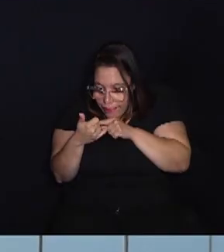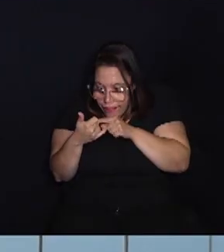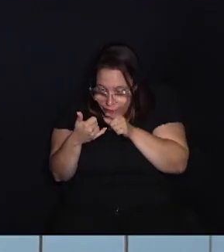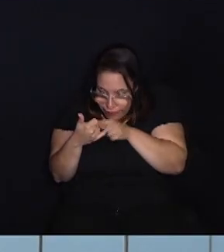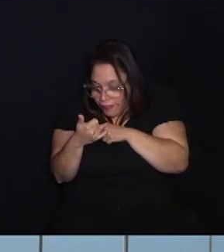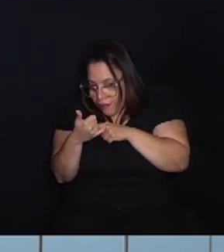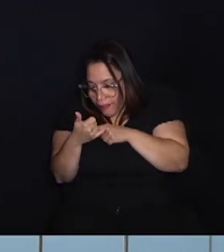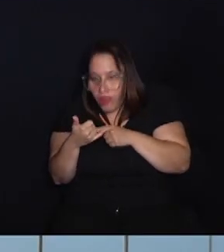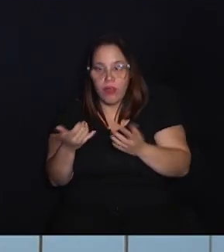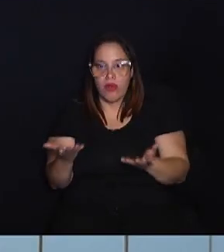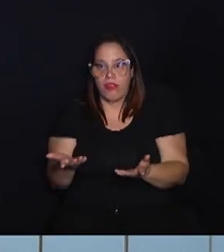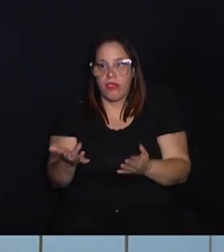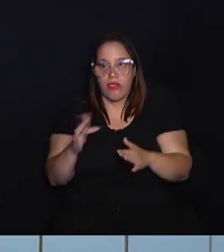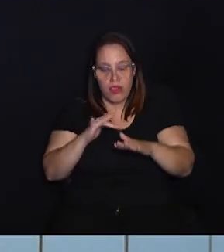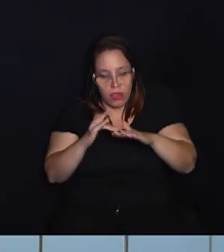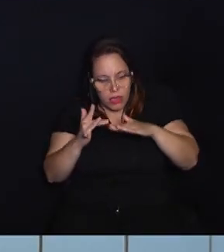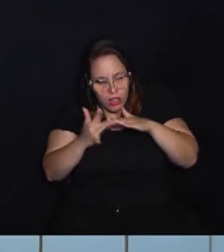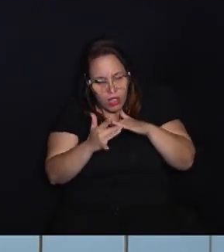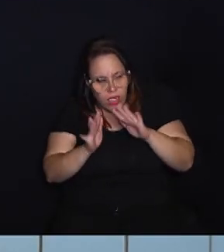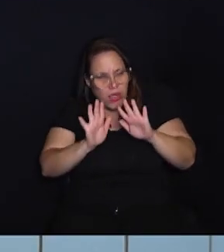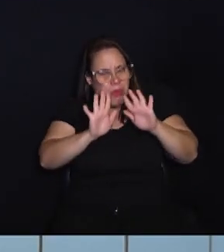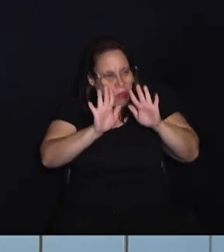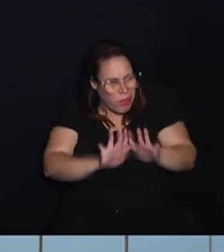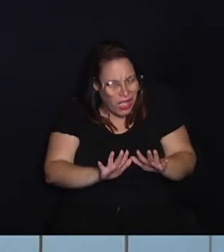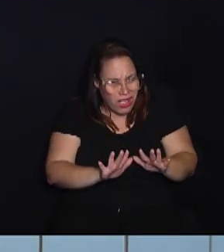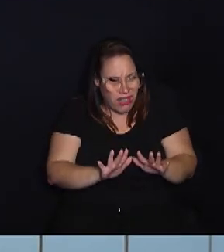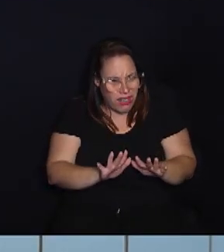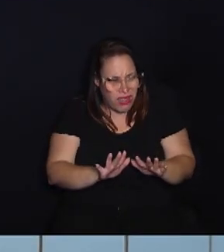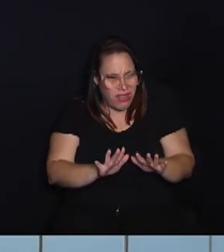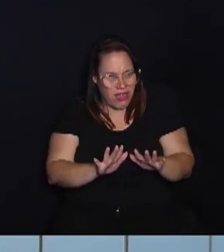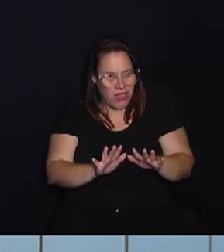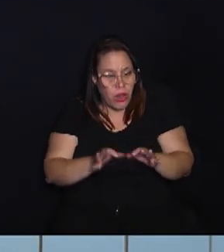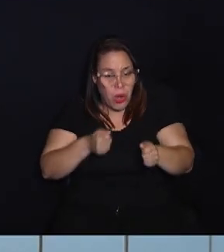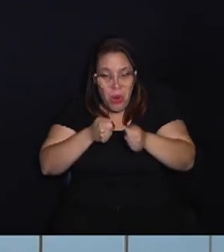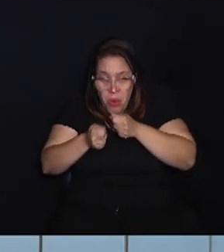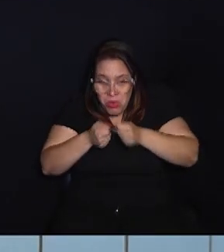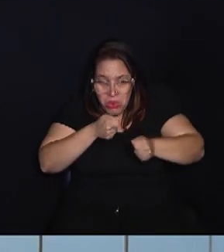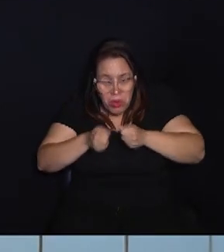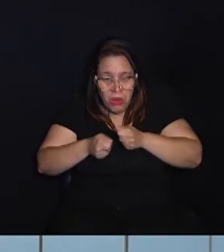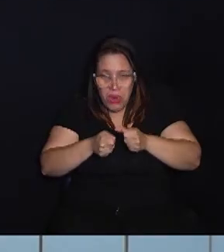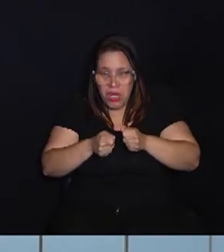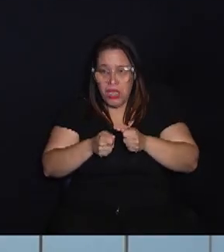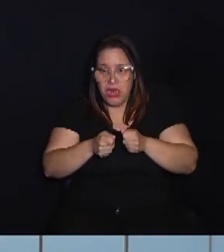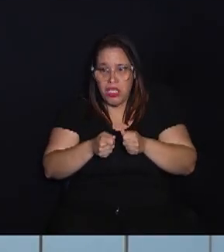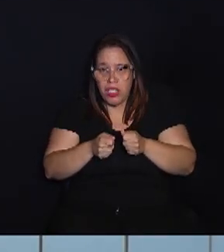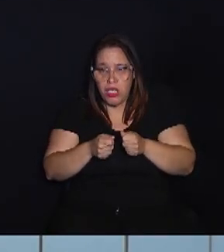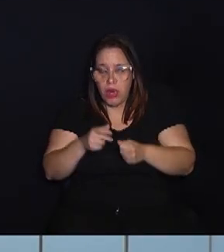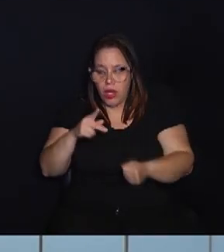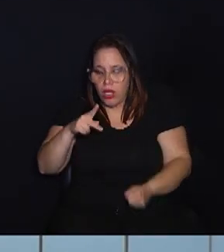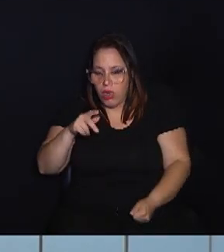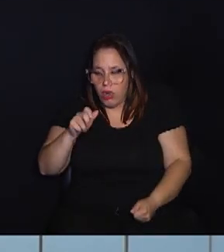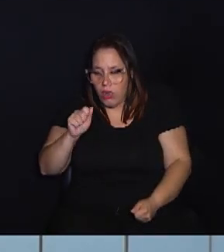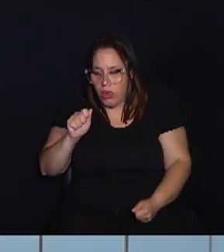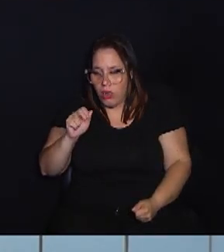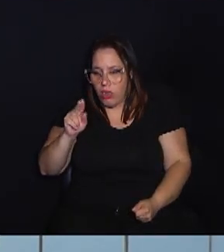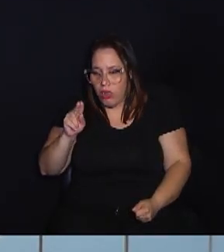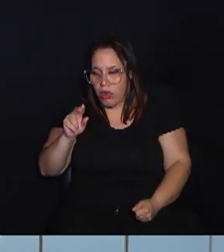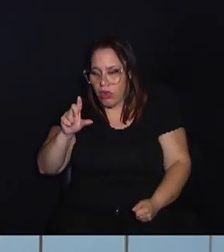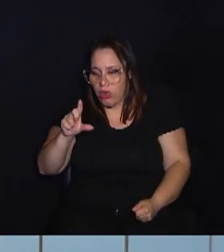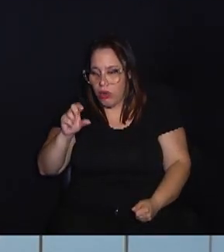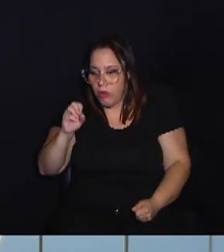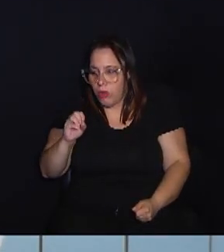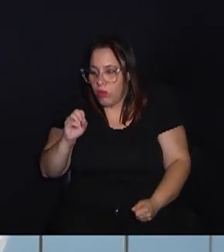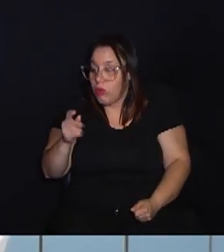a gente precisa estabelecer limites e controles disso. O Paulo falou uma coisa importante. Hoje, por